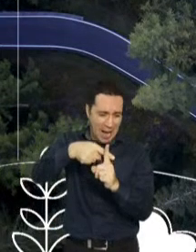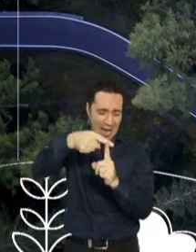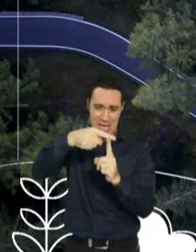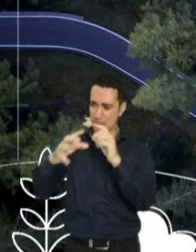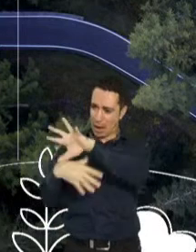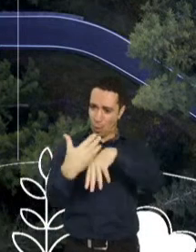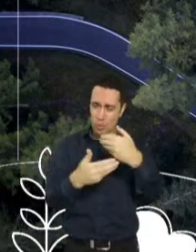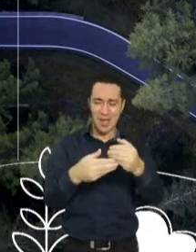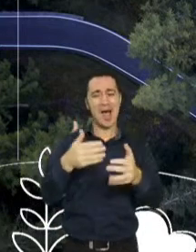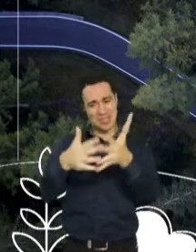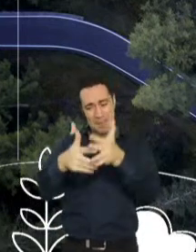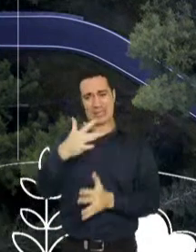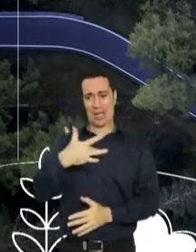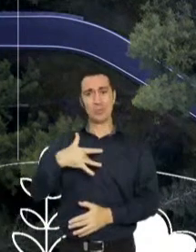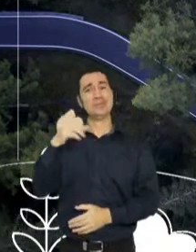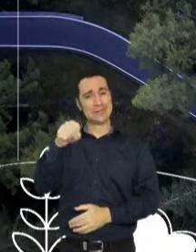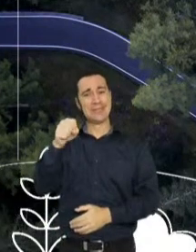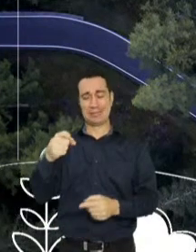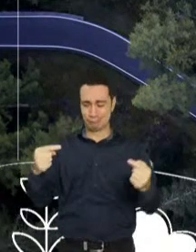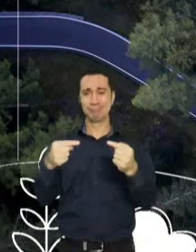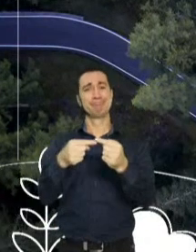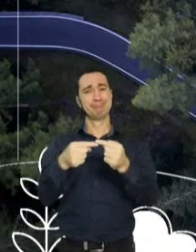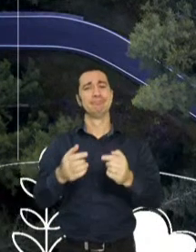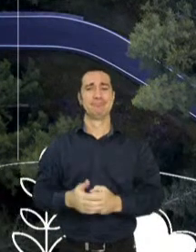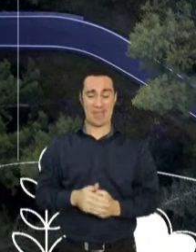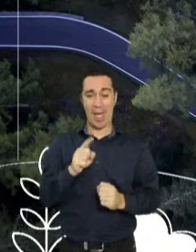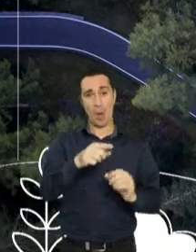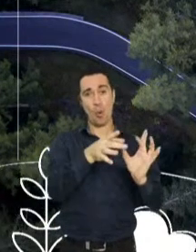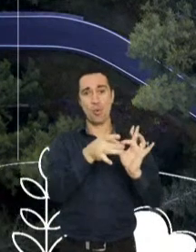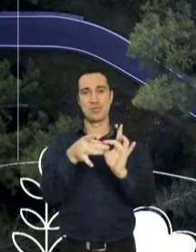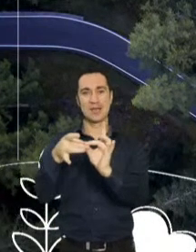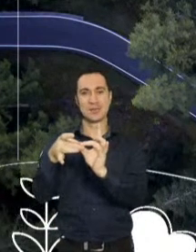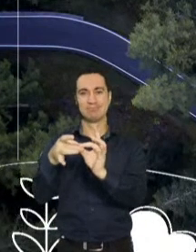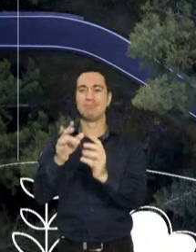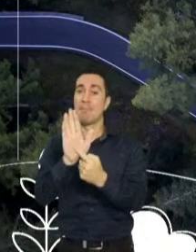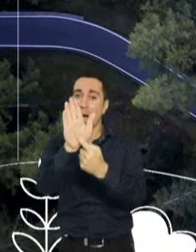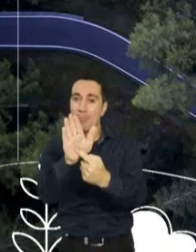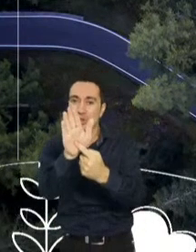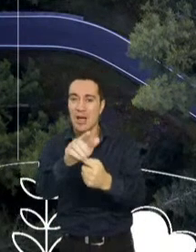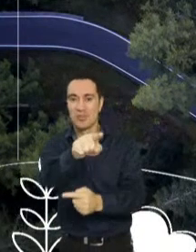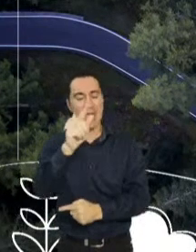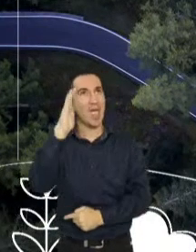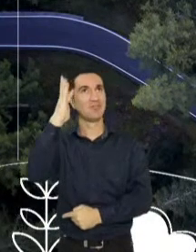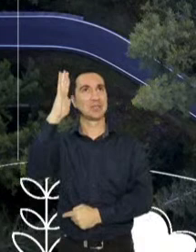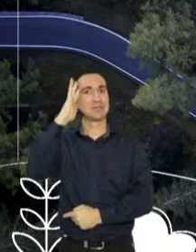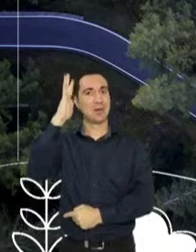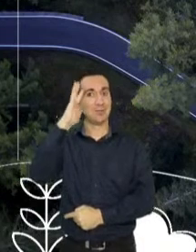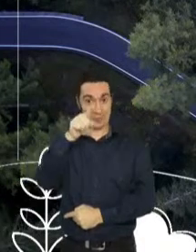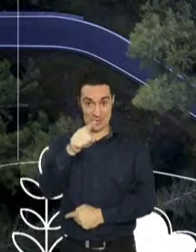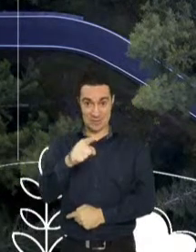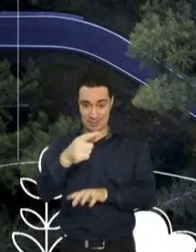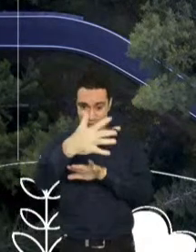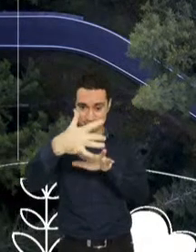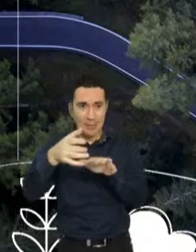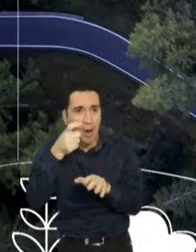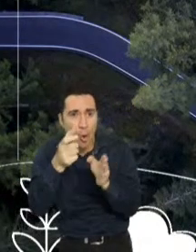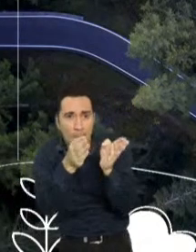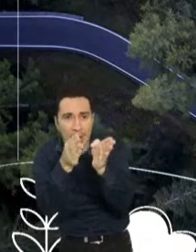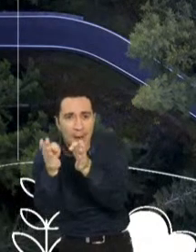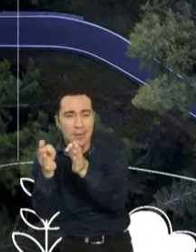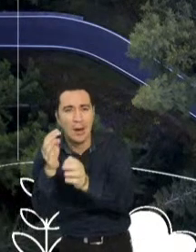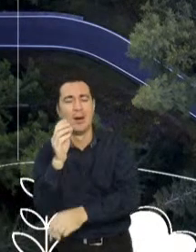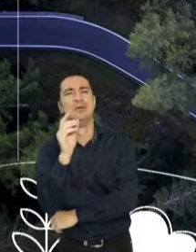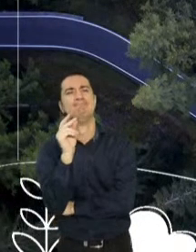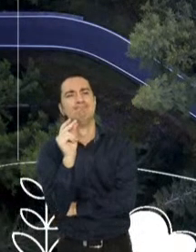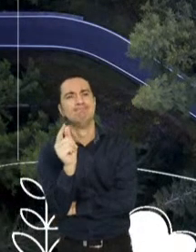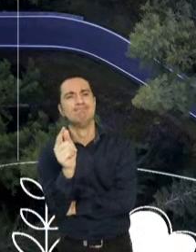da saúde, certo? Este é o contexto que a gente traz aqui, provoca vocês que estão acompanhando o Sustainable Talks e